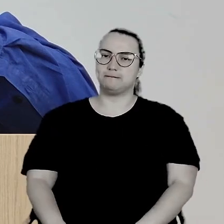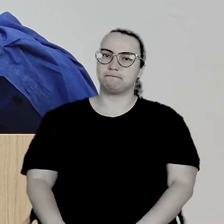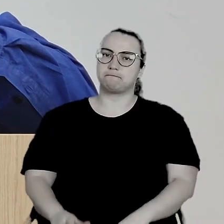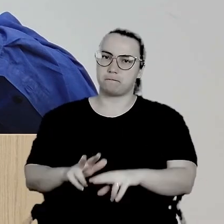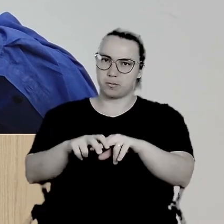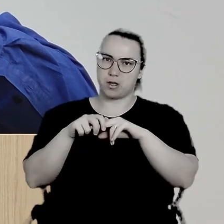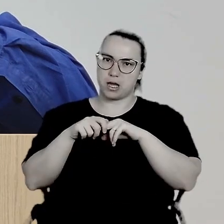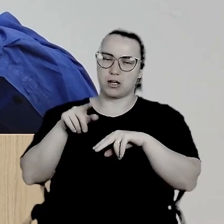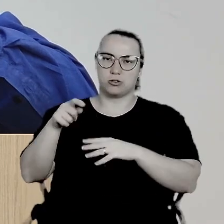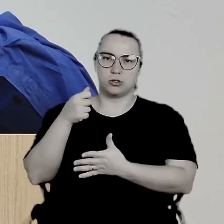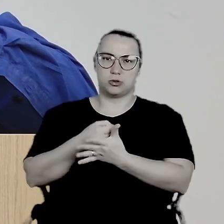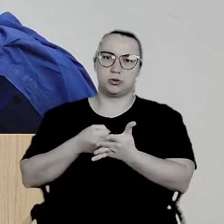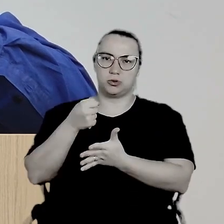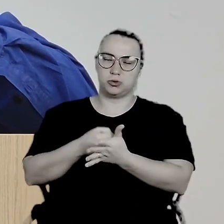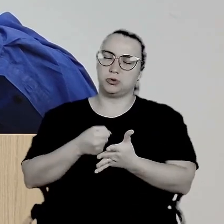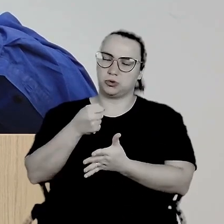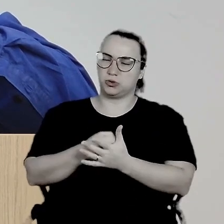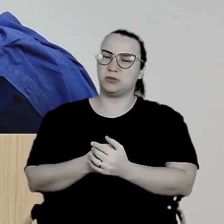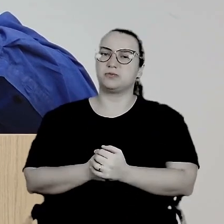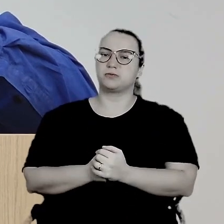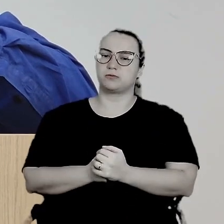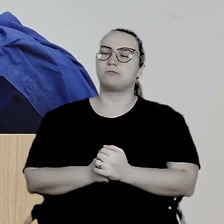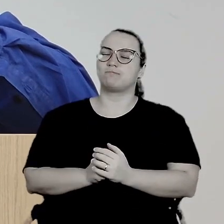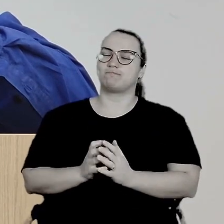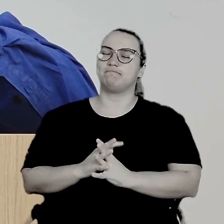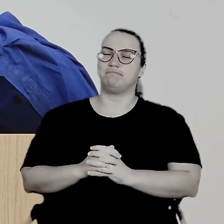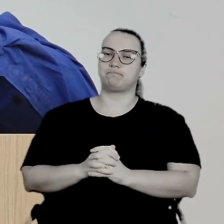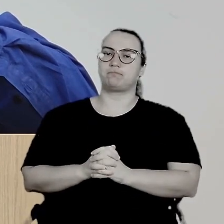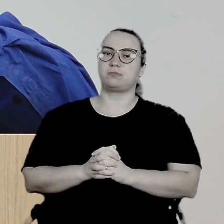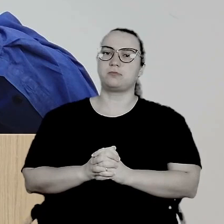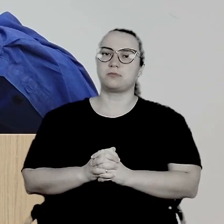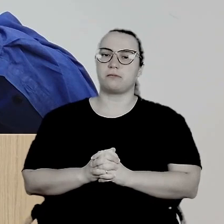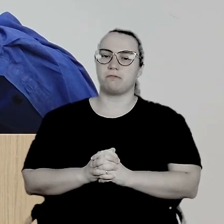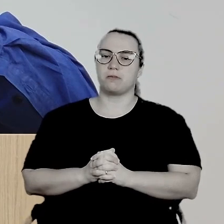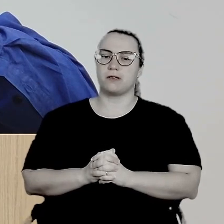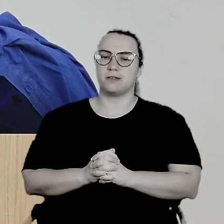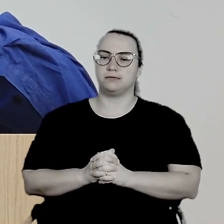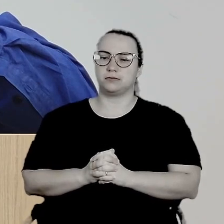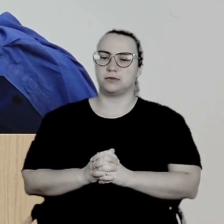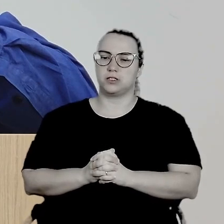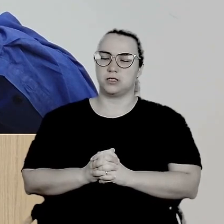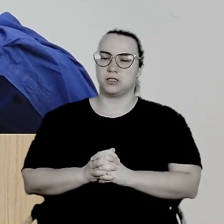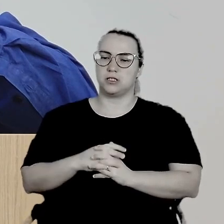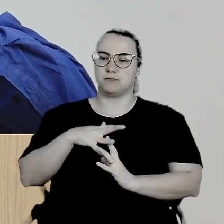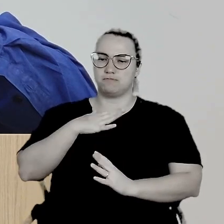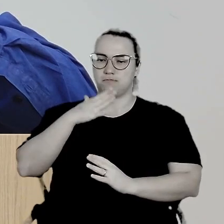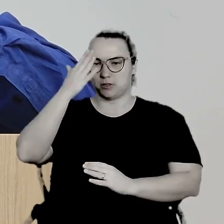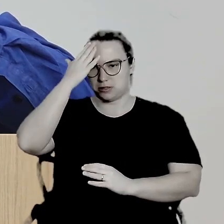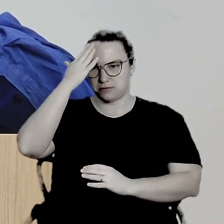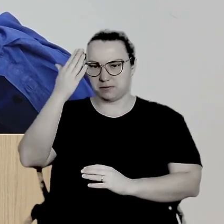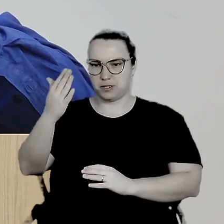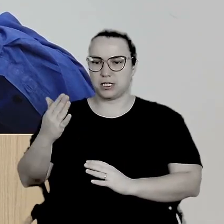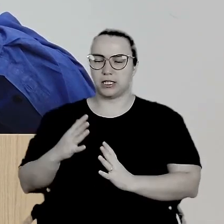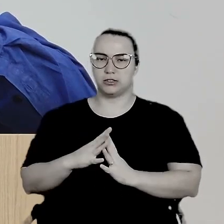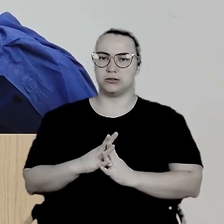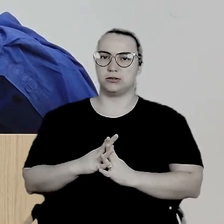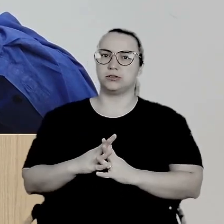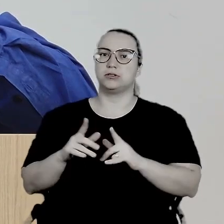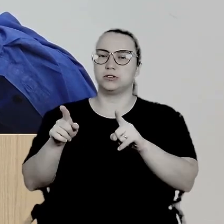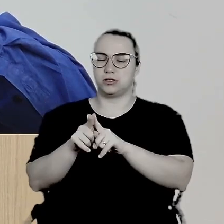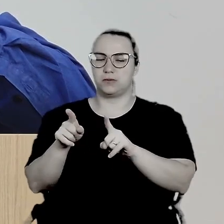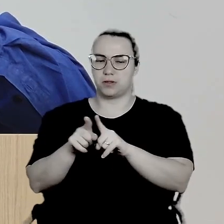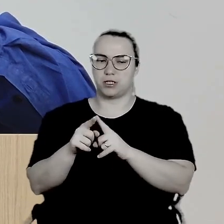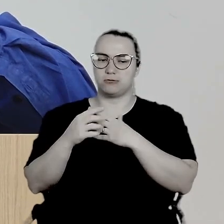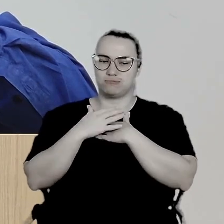você defende de unhas e dentes. Então, fica aqui meus agradecimentos e agradeço de coração